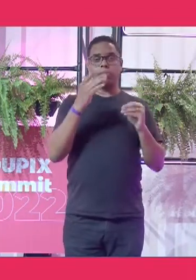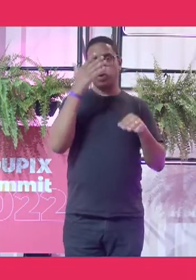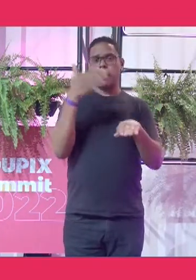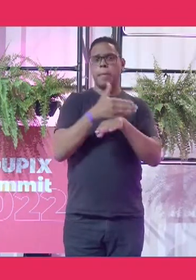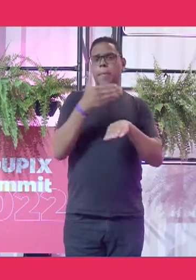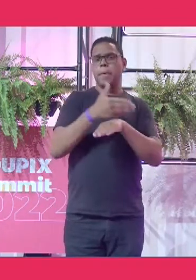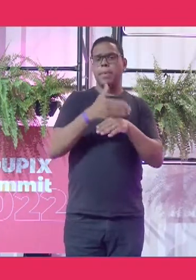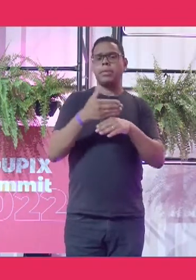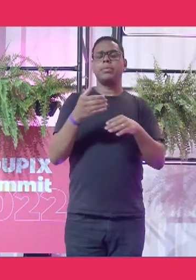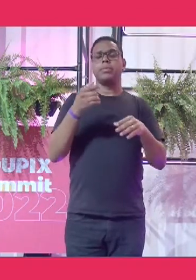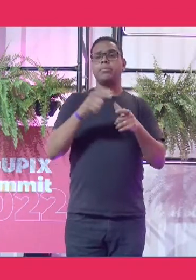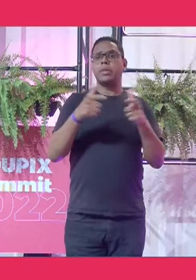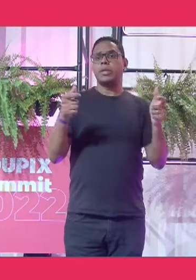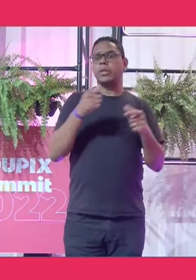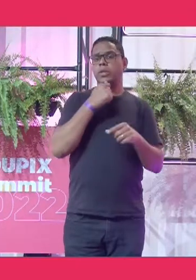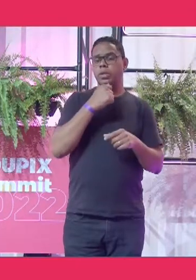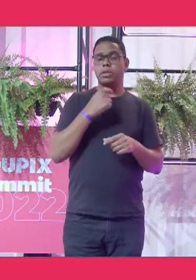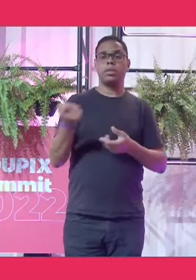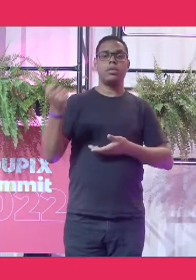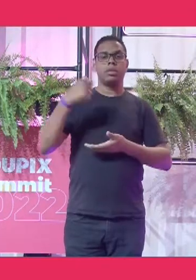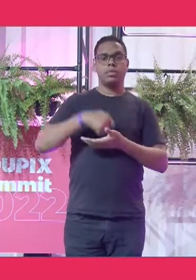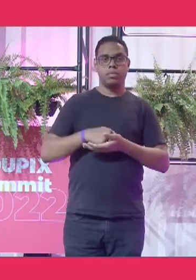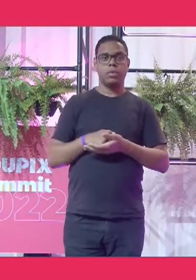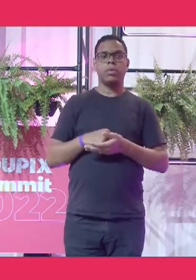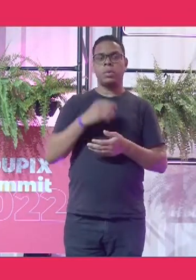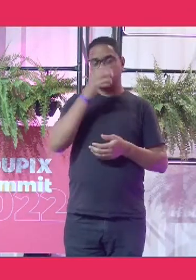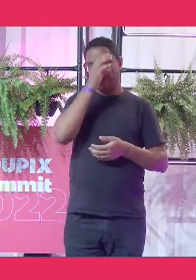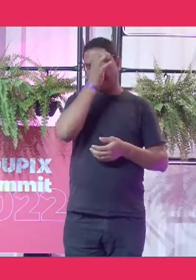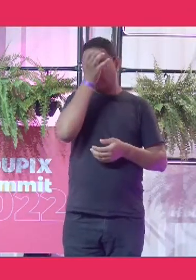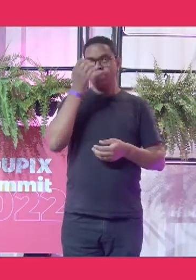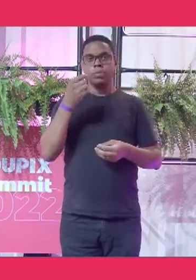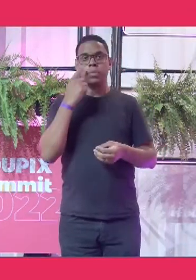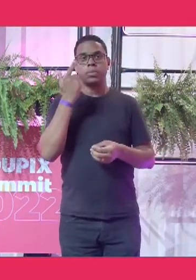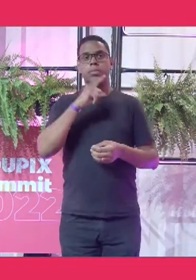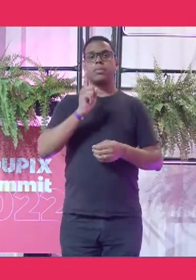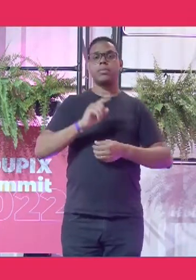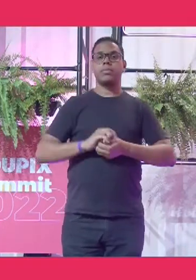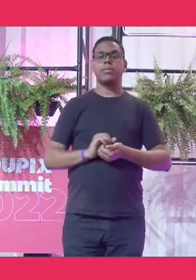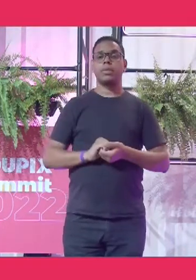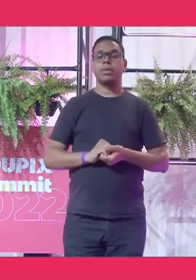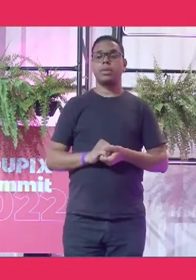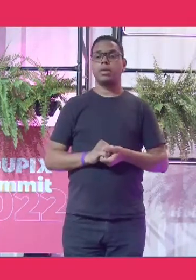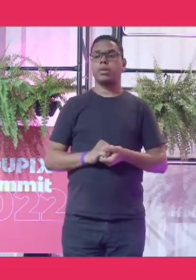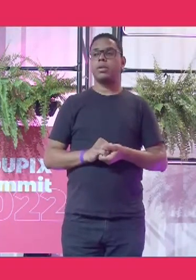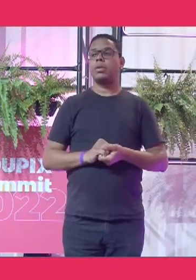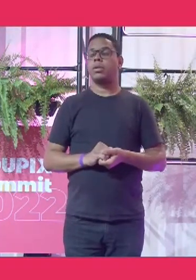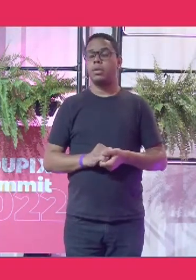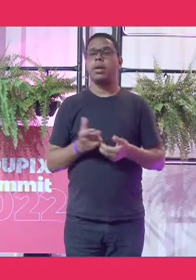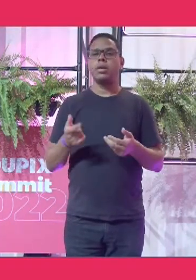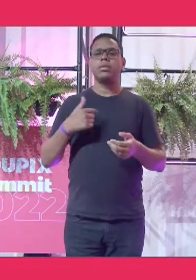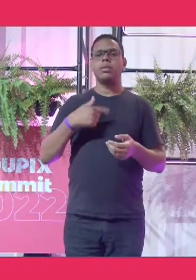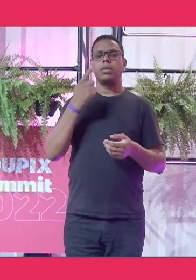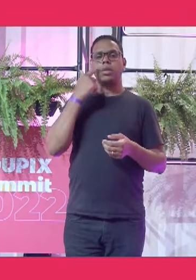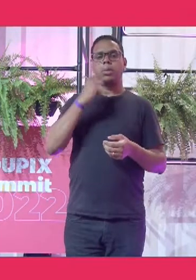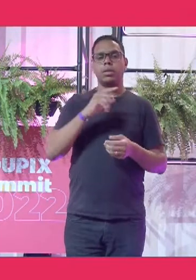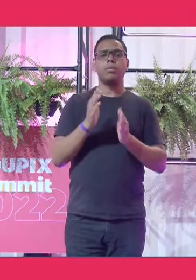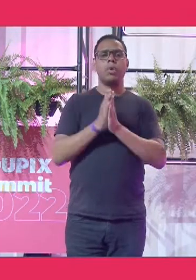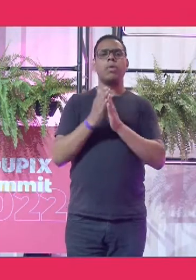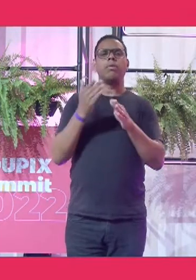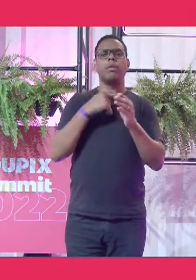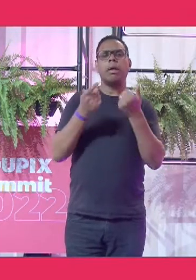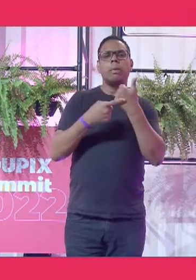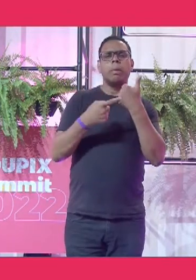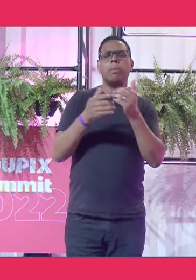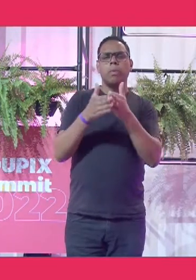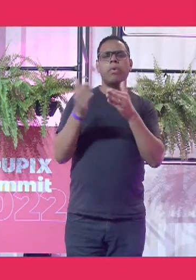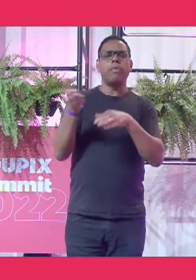de jeito nenhum. Aí você fica, caraca, estão me pagando para fazer isso aqui, e não deu certo. Aí tem que ir lá mendigar, né? Que a pessoa faz. Que... Gente, por favor, vai lá dar um